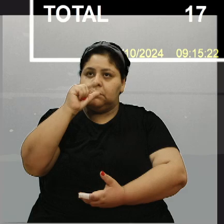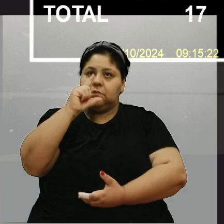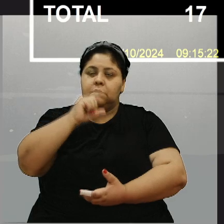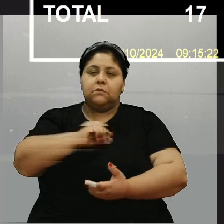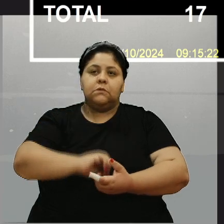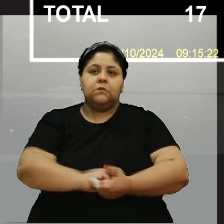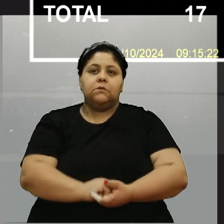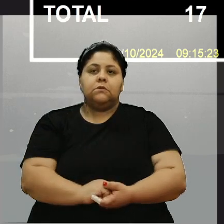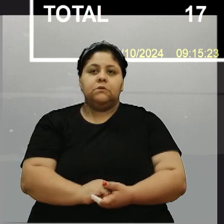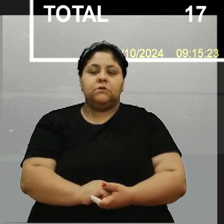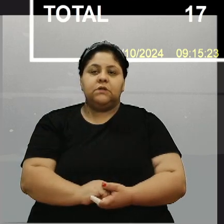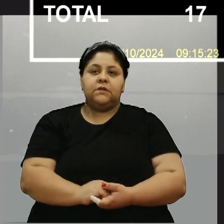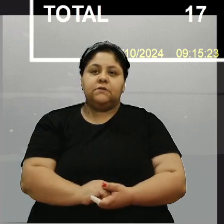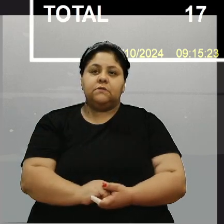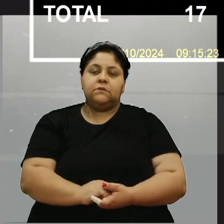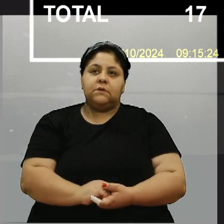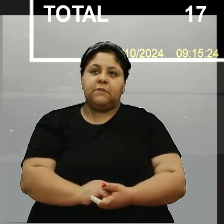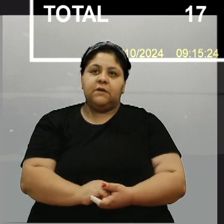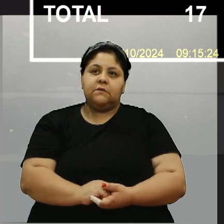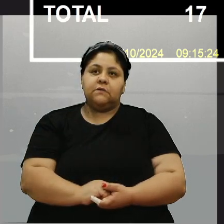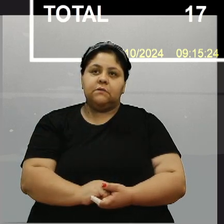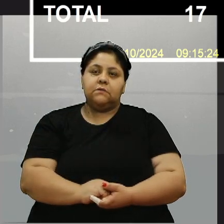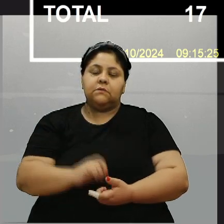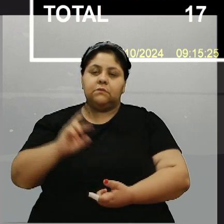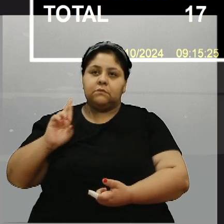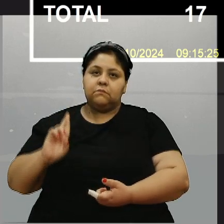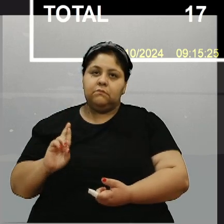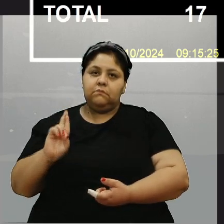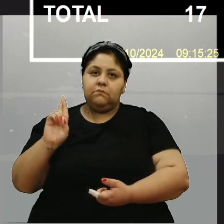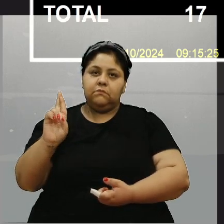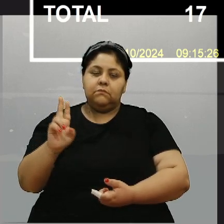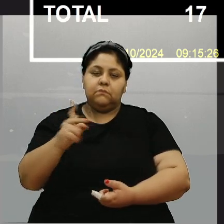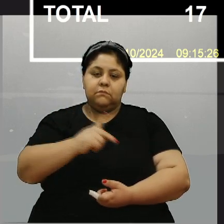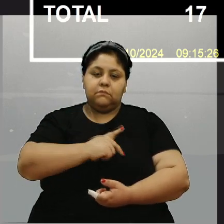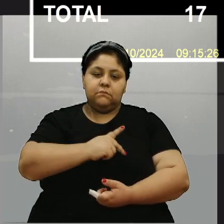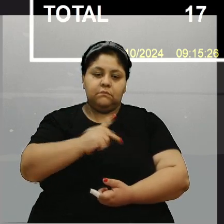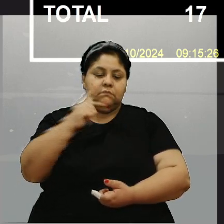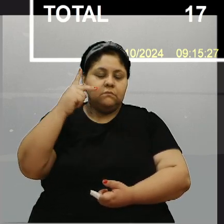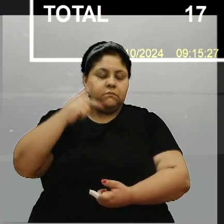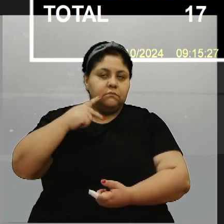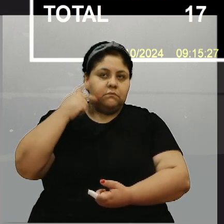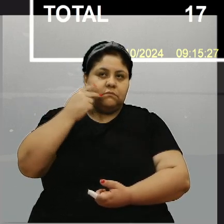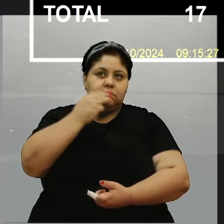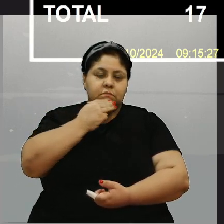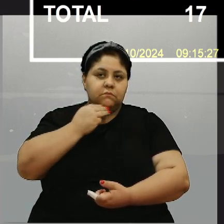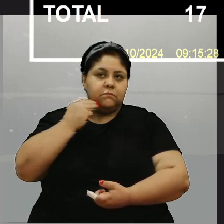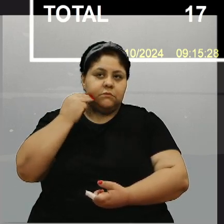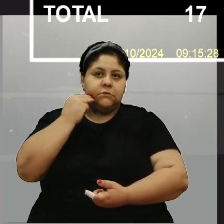Em representação, a nossa presidente, vereadora Marisol Santos.